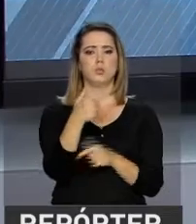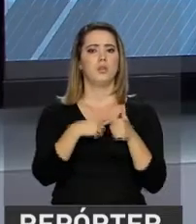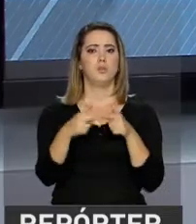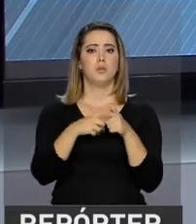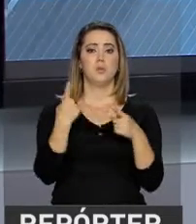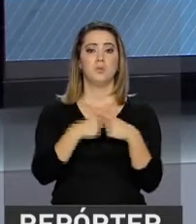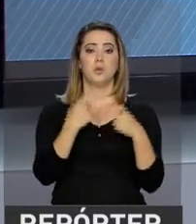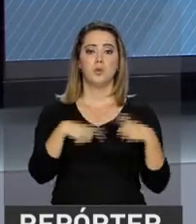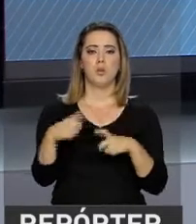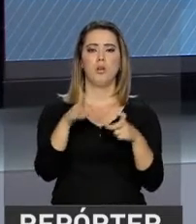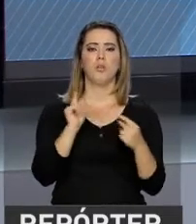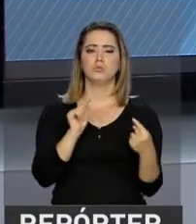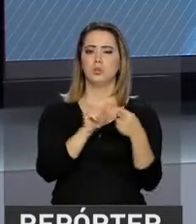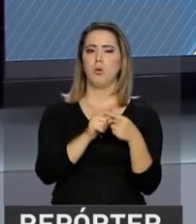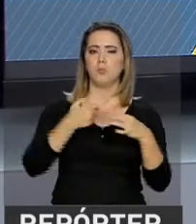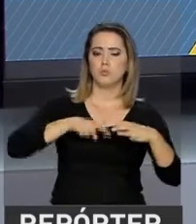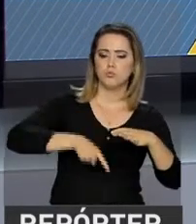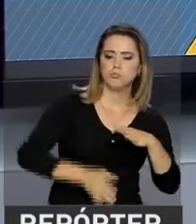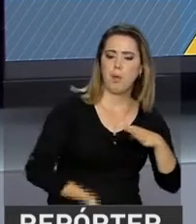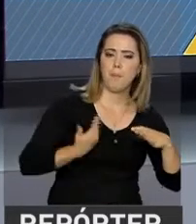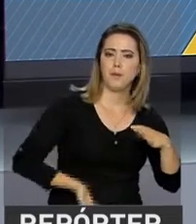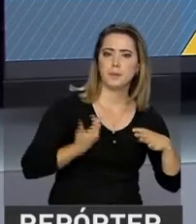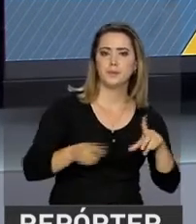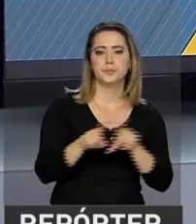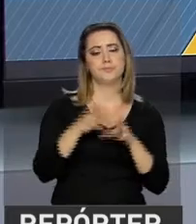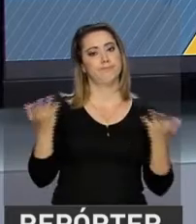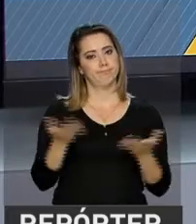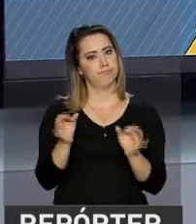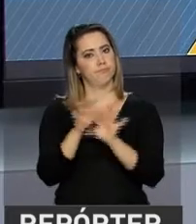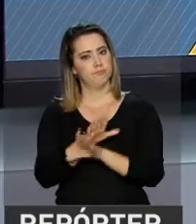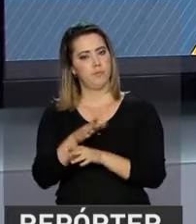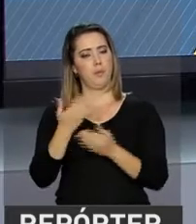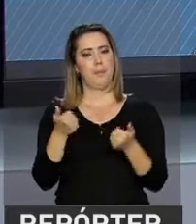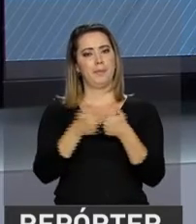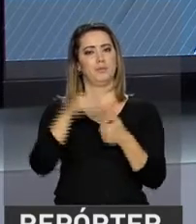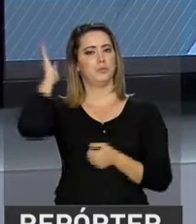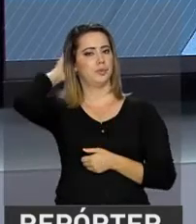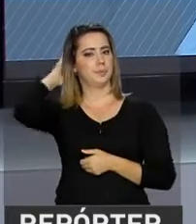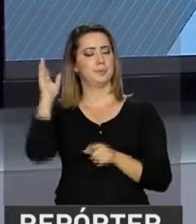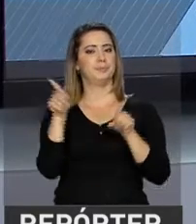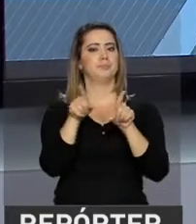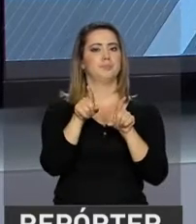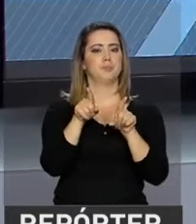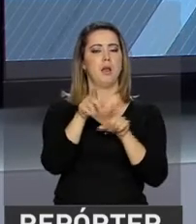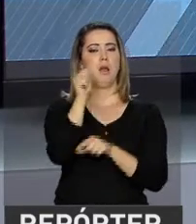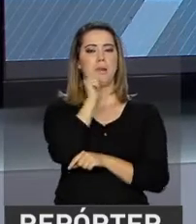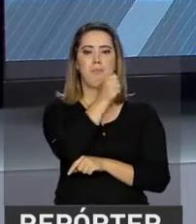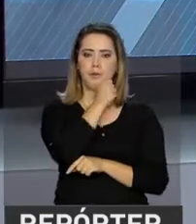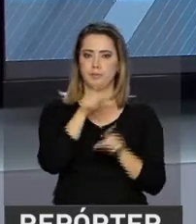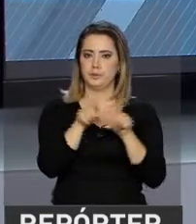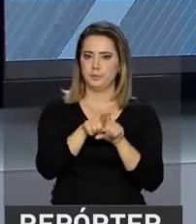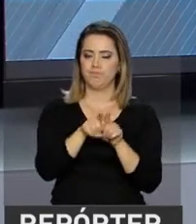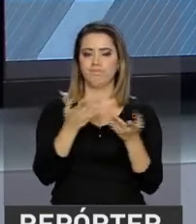impacto porque a área já era destinada à mineração o decreto que extingue a reserva localizada nos estados do amapá e do pará foi publicado na